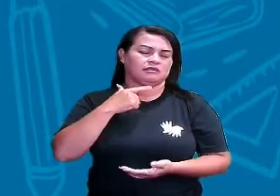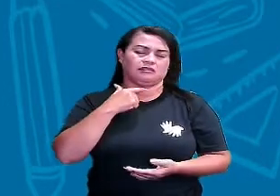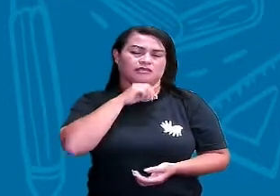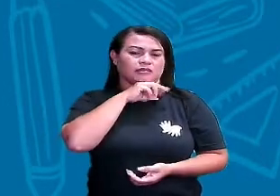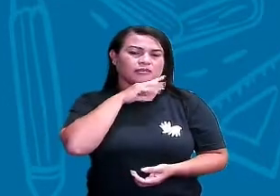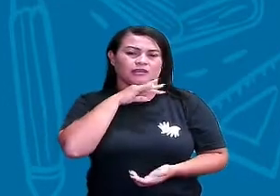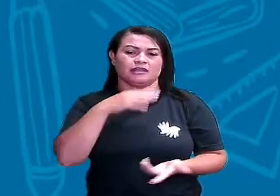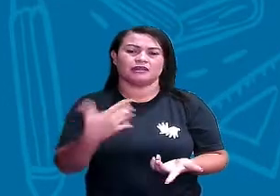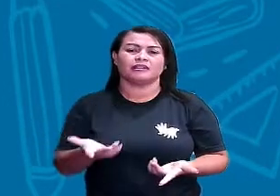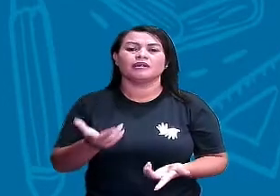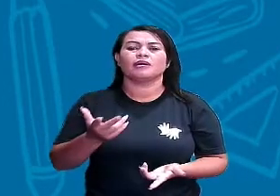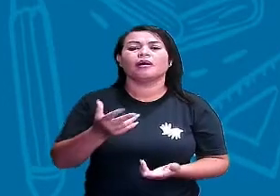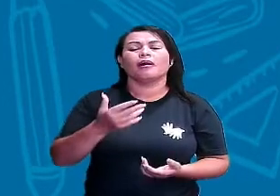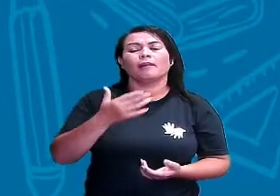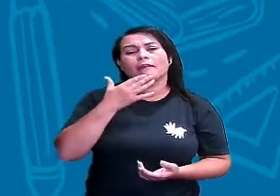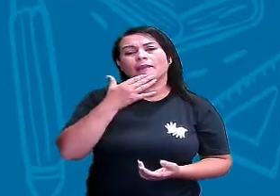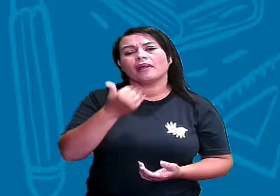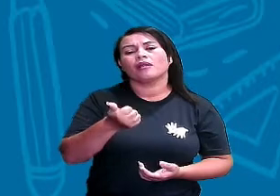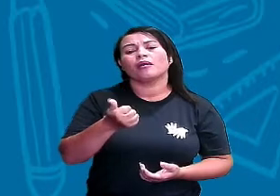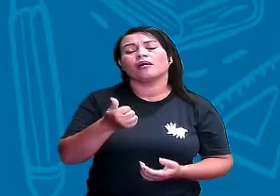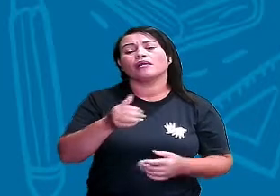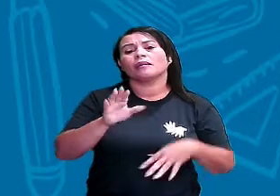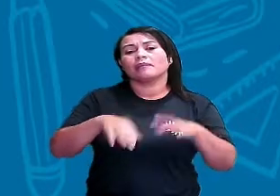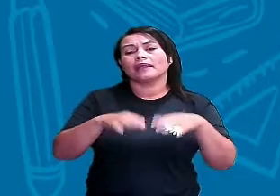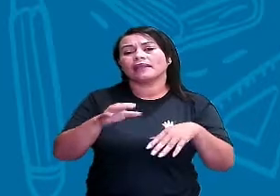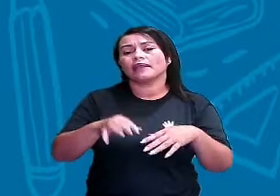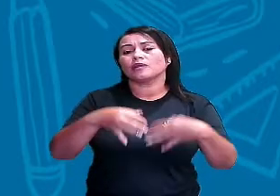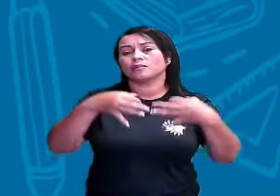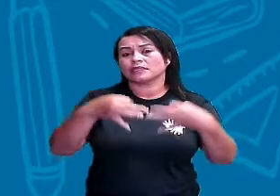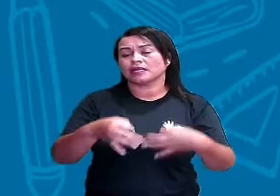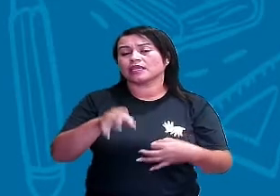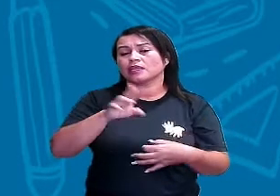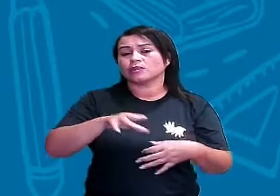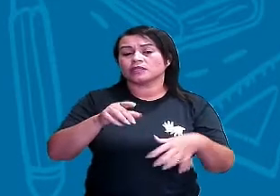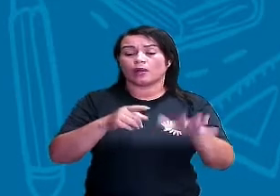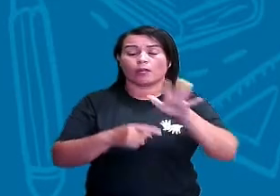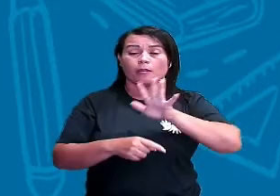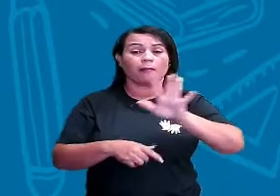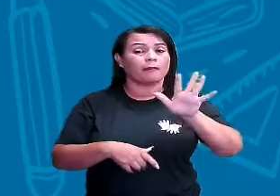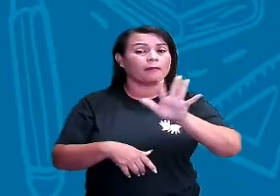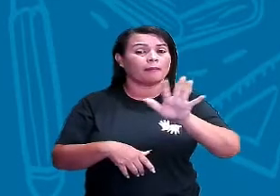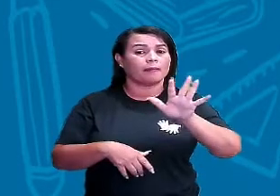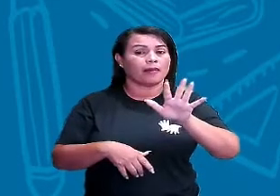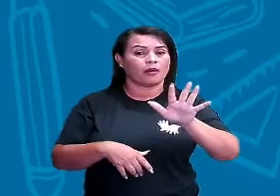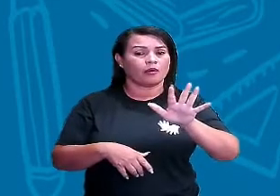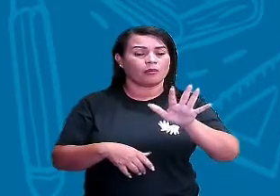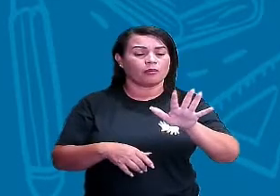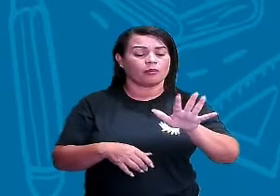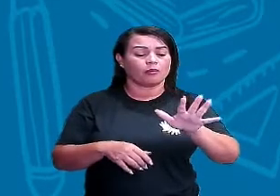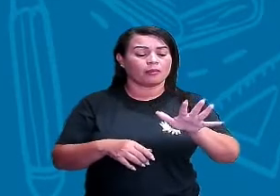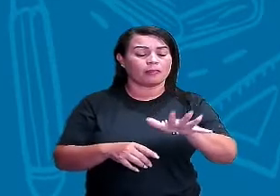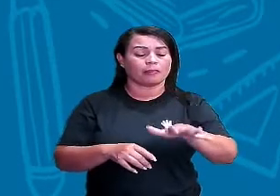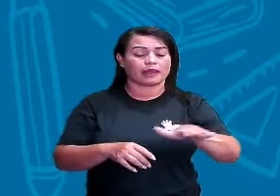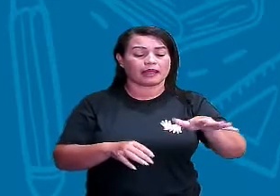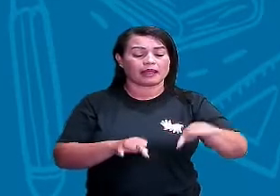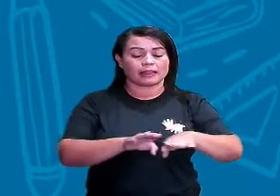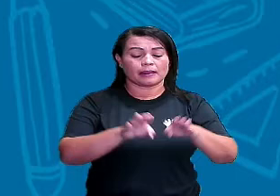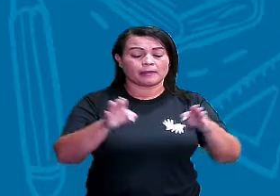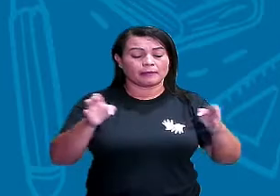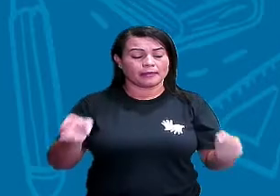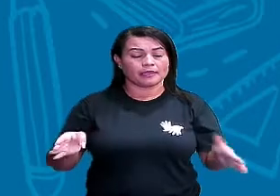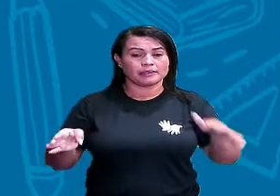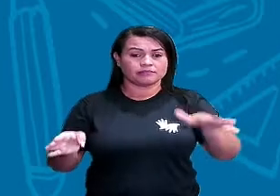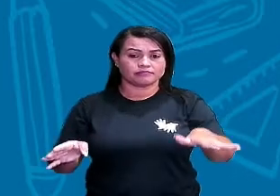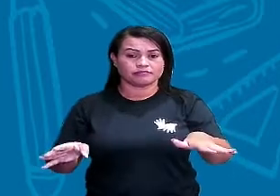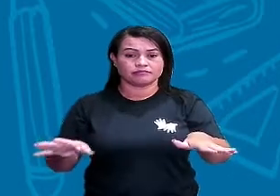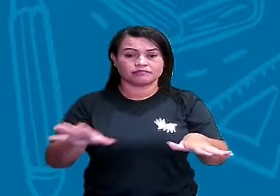né? Você pode medir usando um polegar, mas o mais indicado é que a gente use o palmo para pegar de um canto da mesa até o